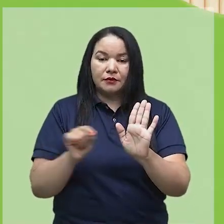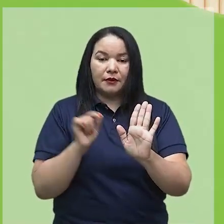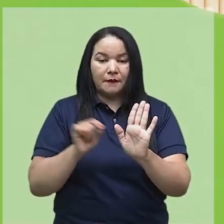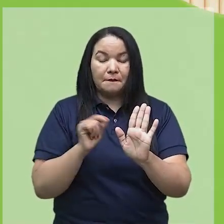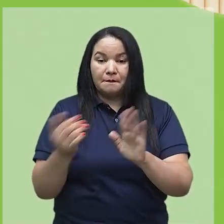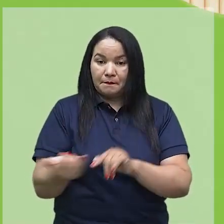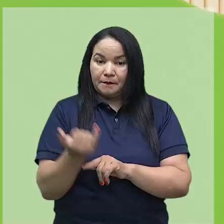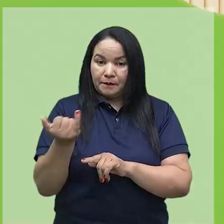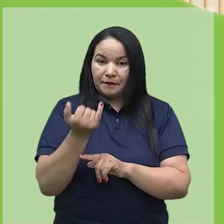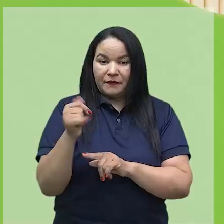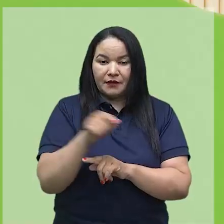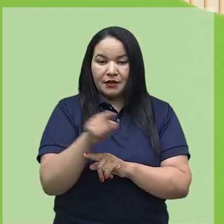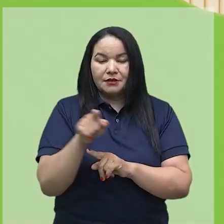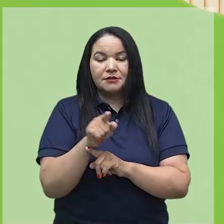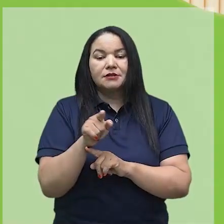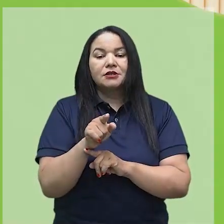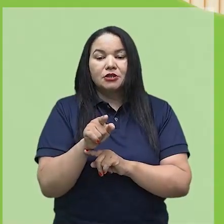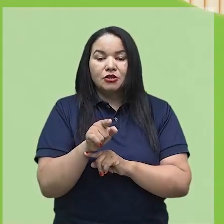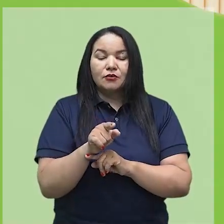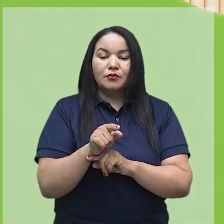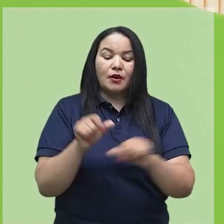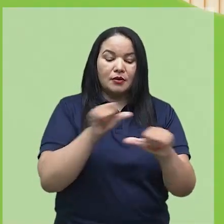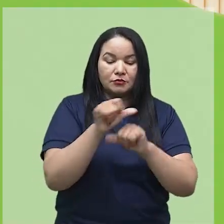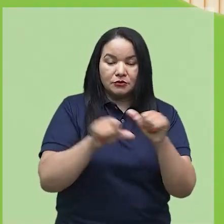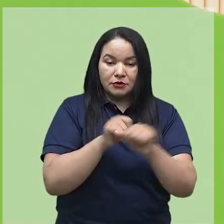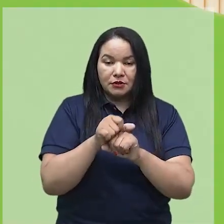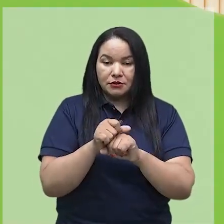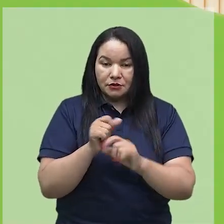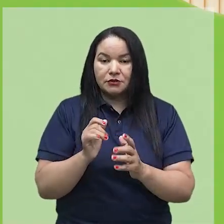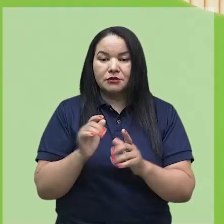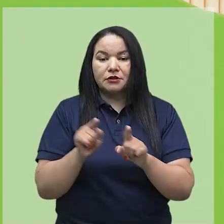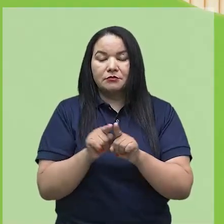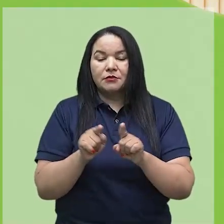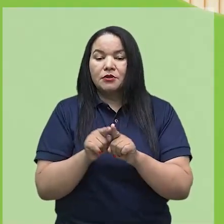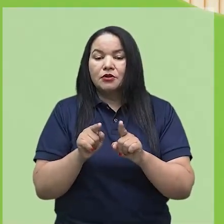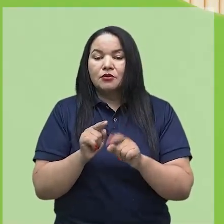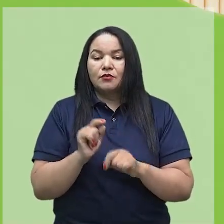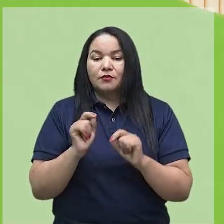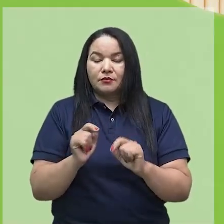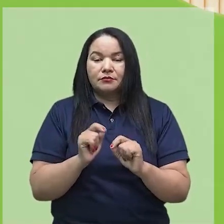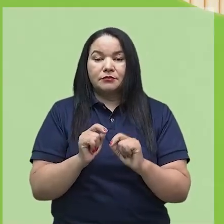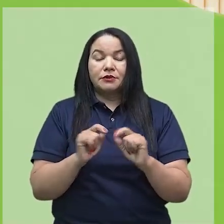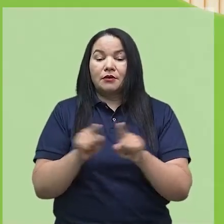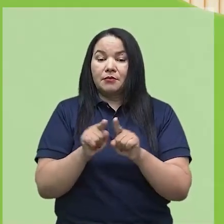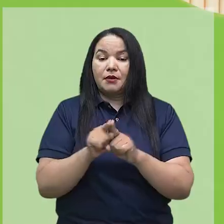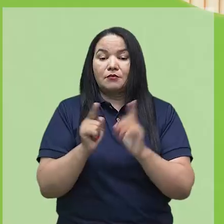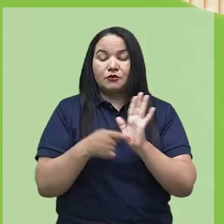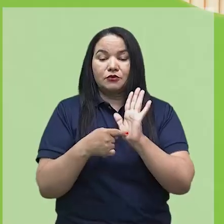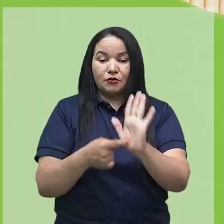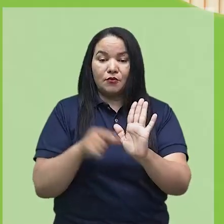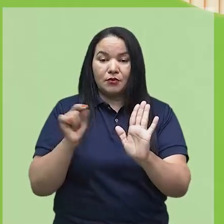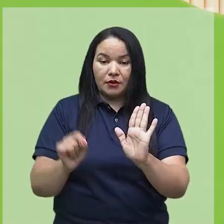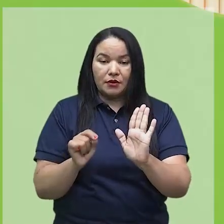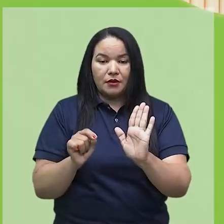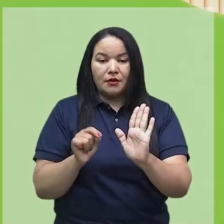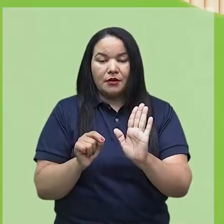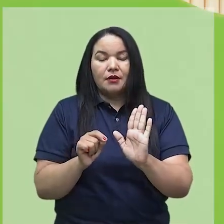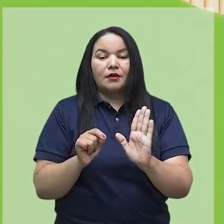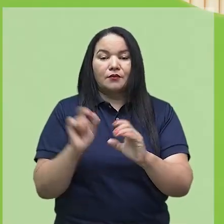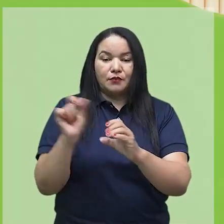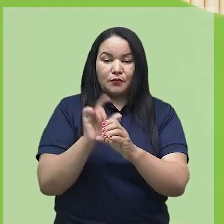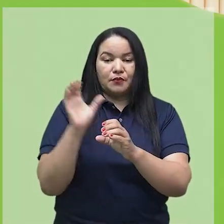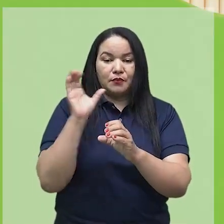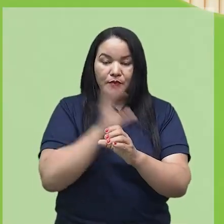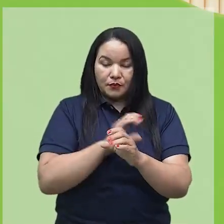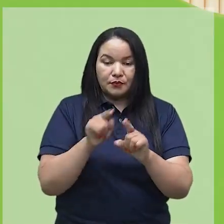aí a importância do ponto de fusão e ebulição. E também, né, reforçamos conceitos como o efeito